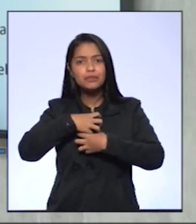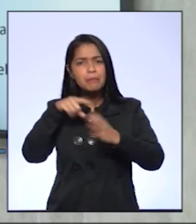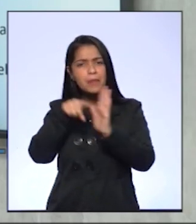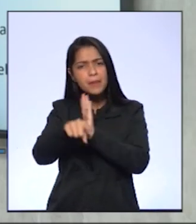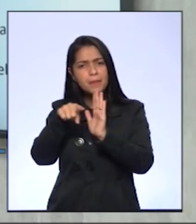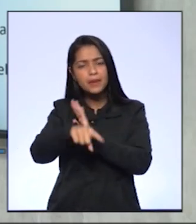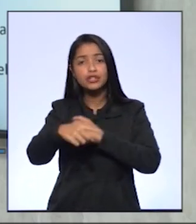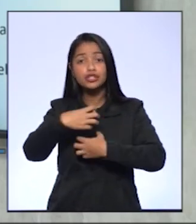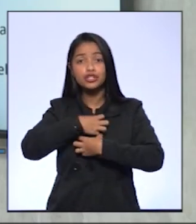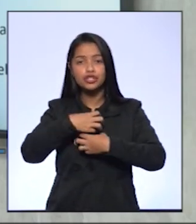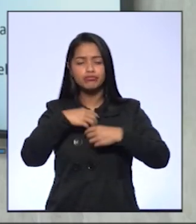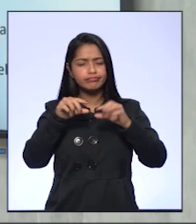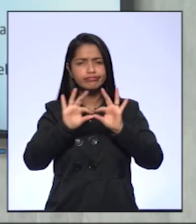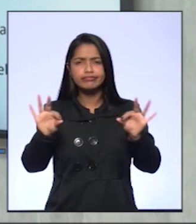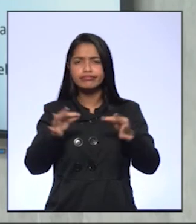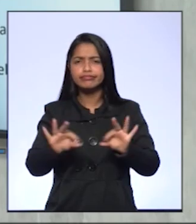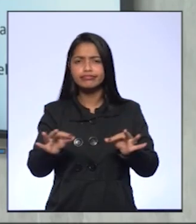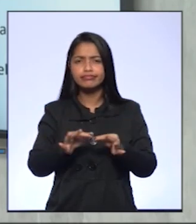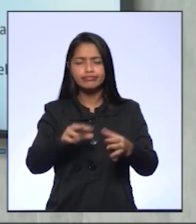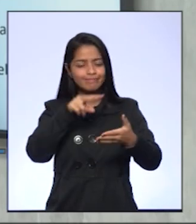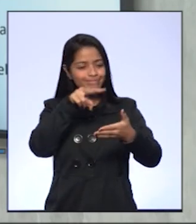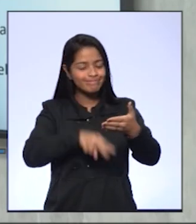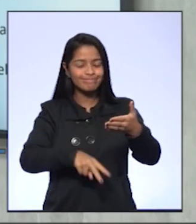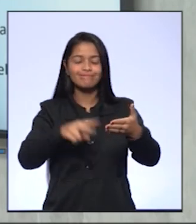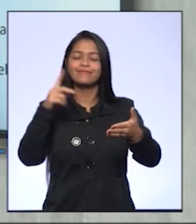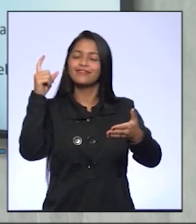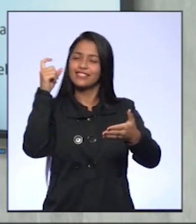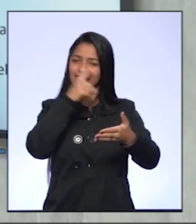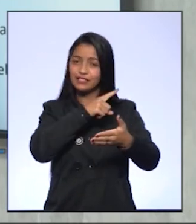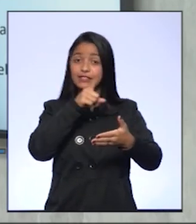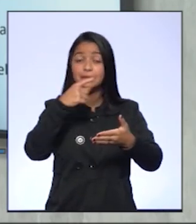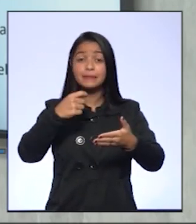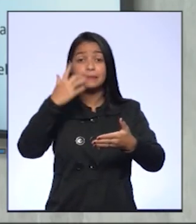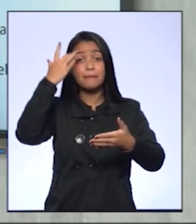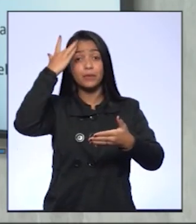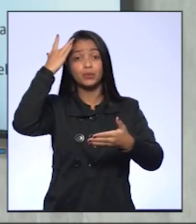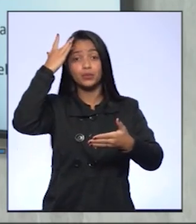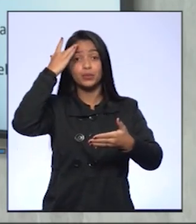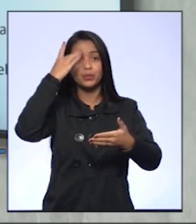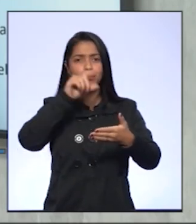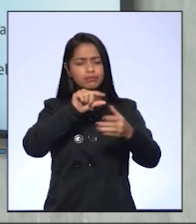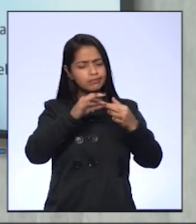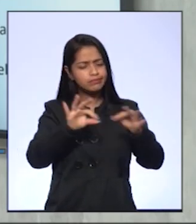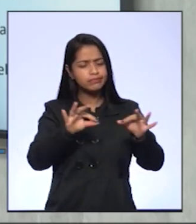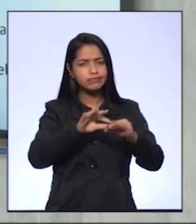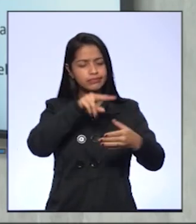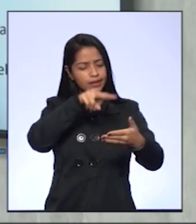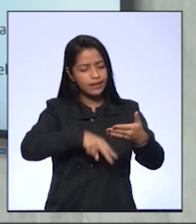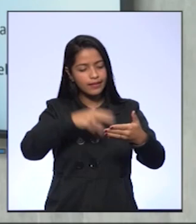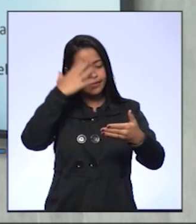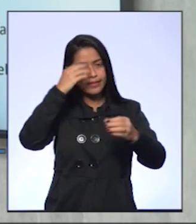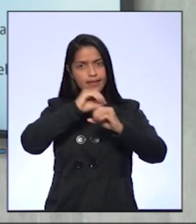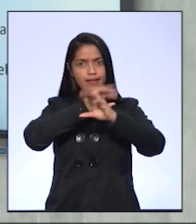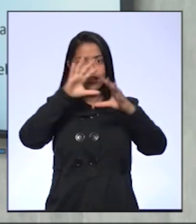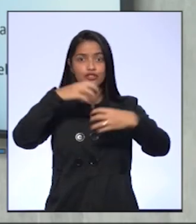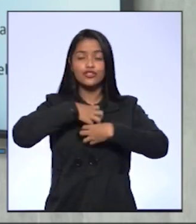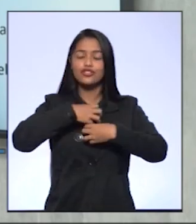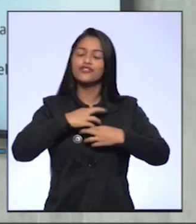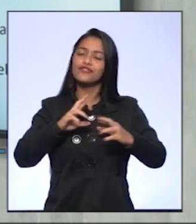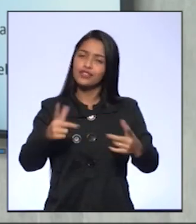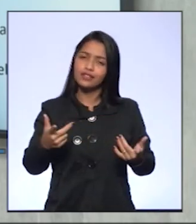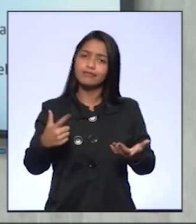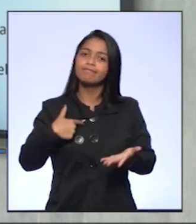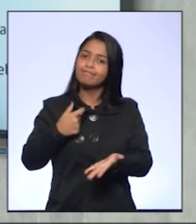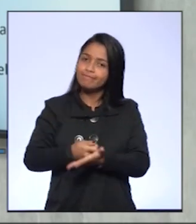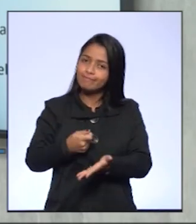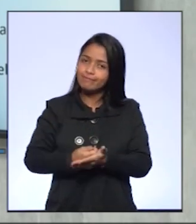difícil. O jeito que você vai ter que ter uma maturidade para ler aquela questão e entender aquela frase é difícil. É isso que eu vou exigir de você, né, mano? E é